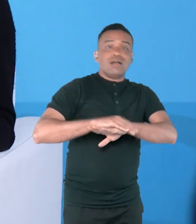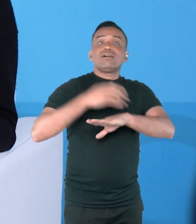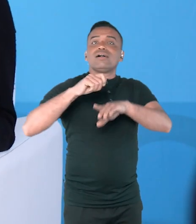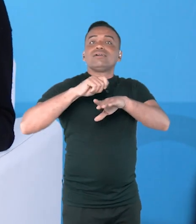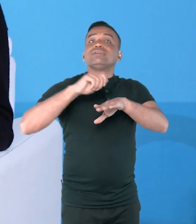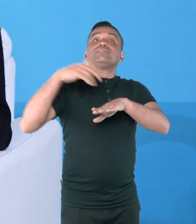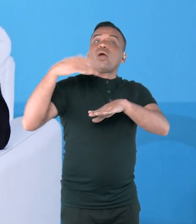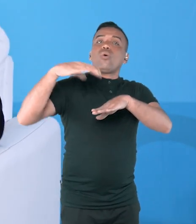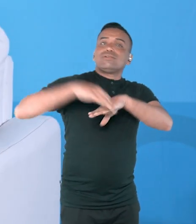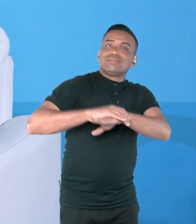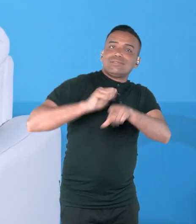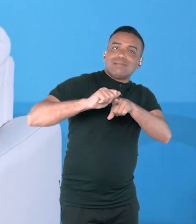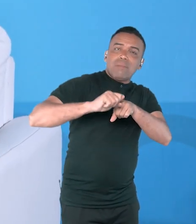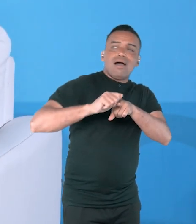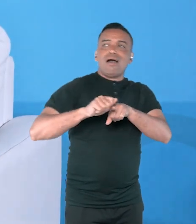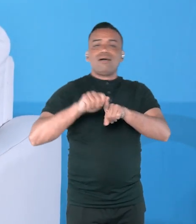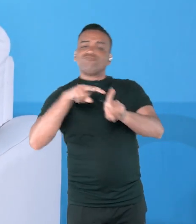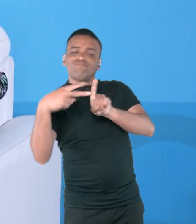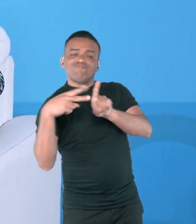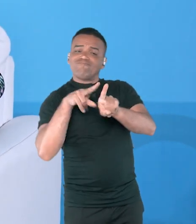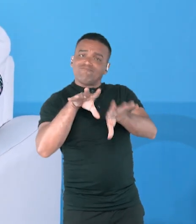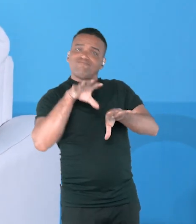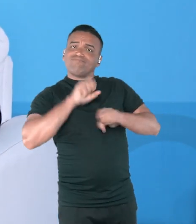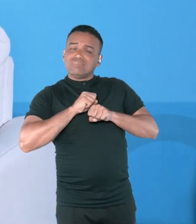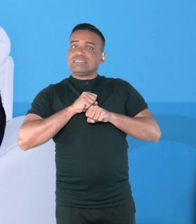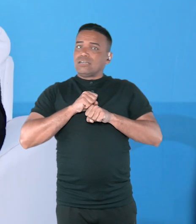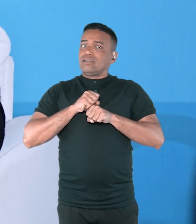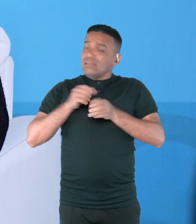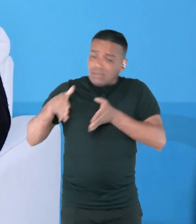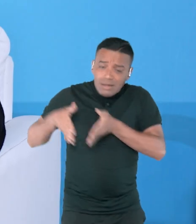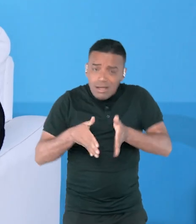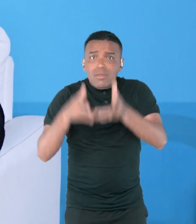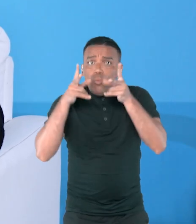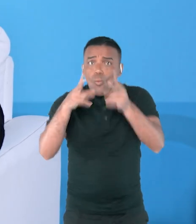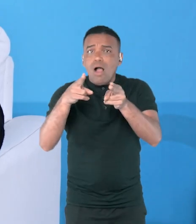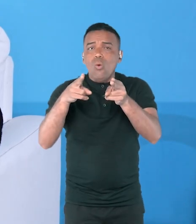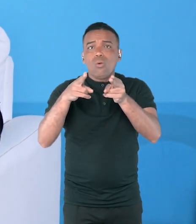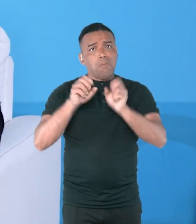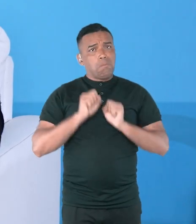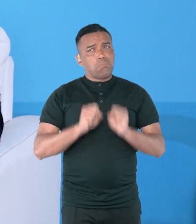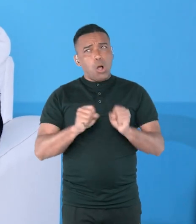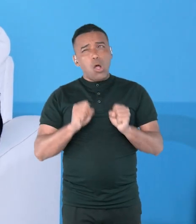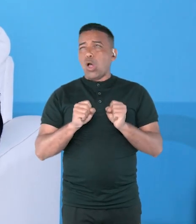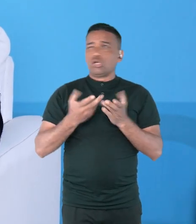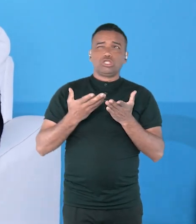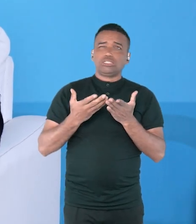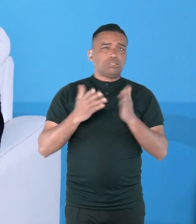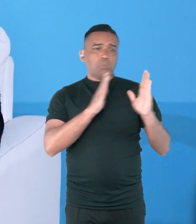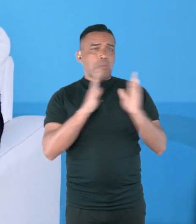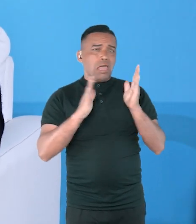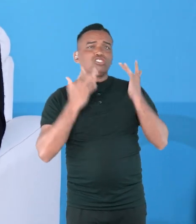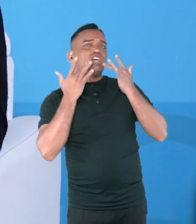seus sapatos, quero olhar pelo seu olhar, trilhar o que você trilhou. Pode ser um pedaço de cena,